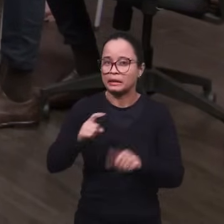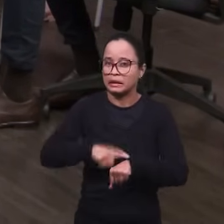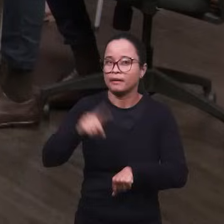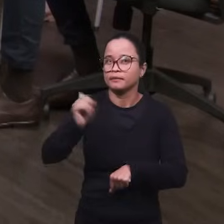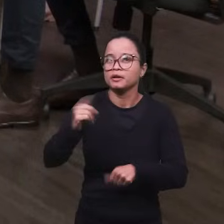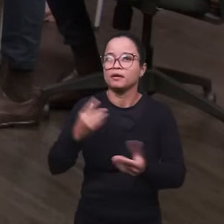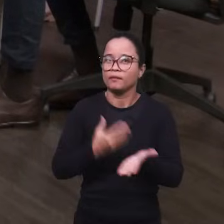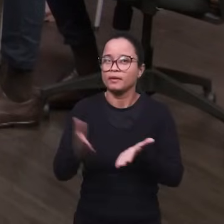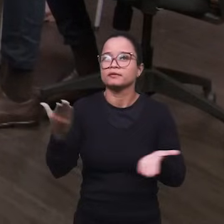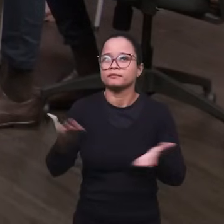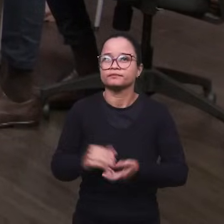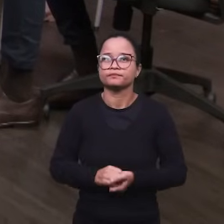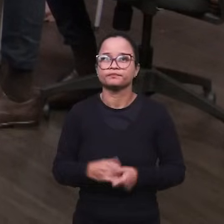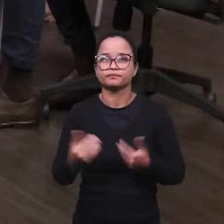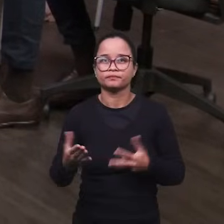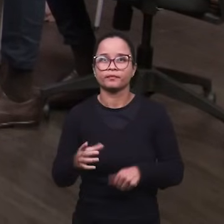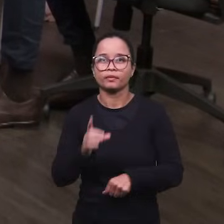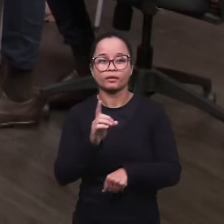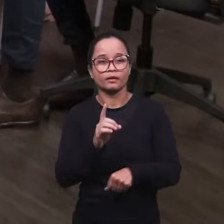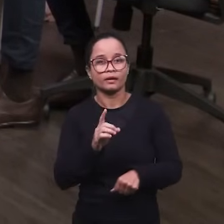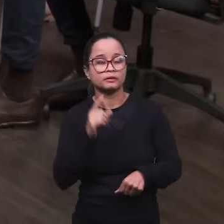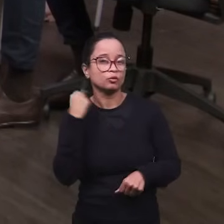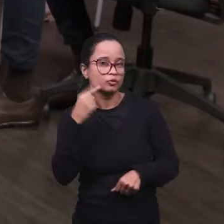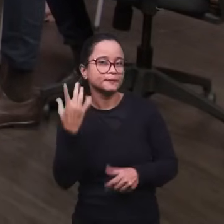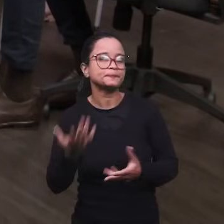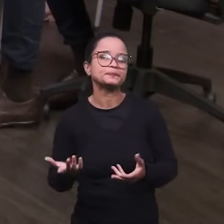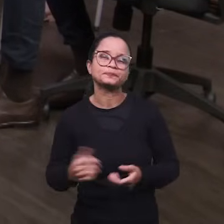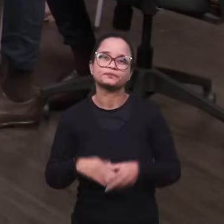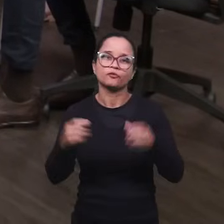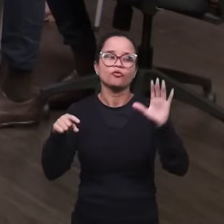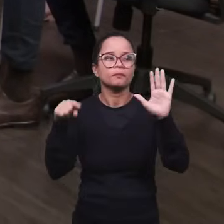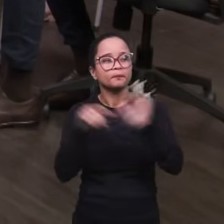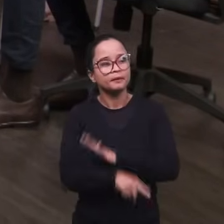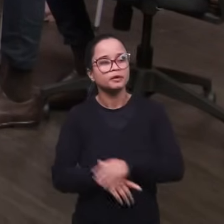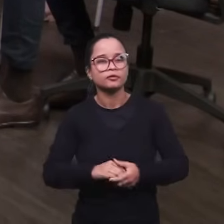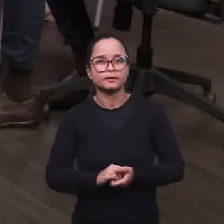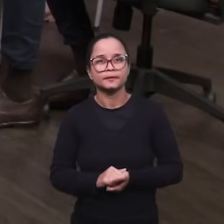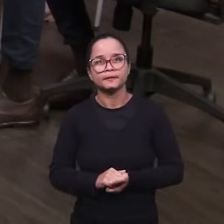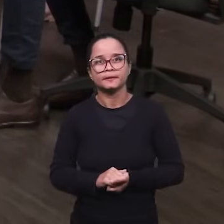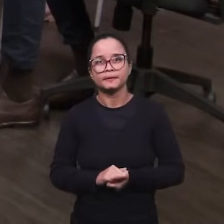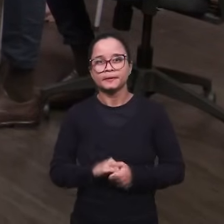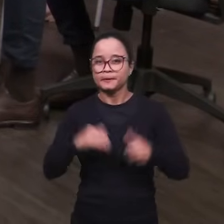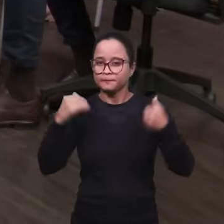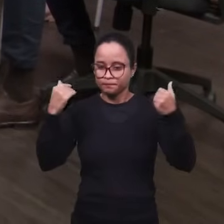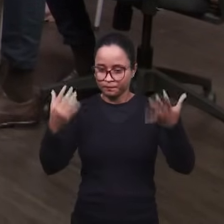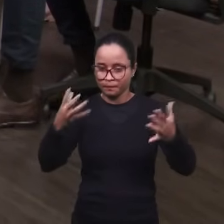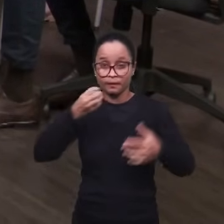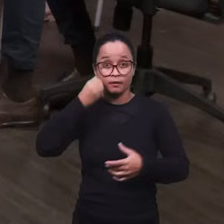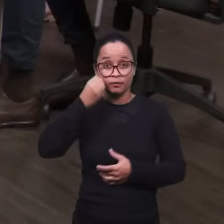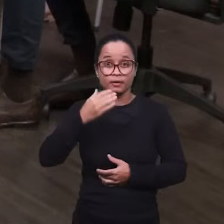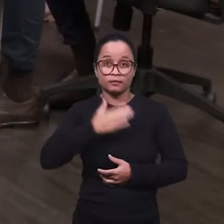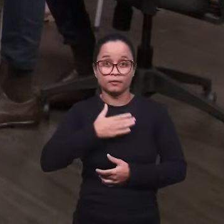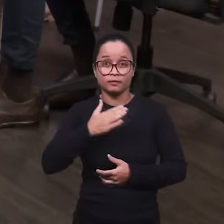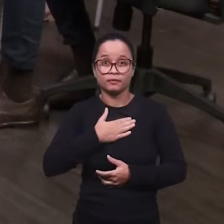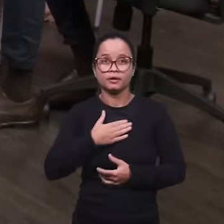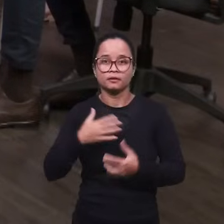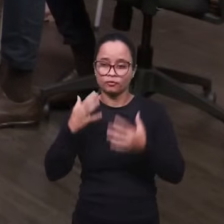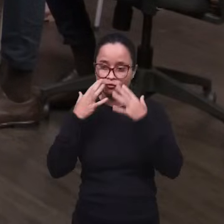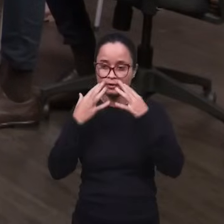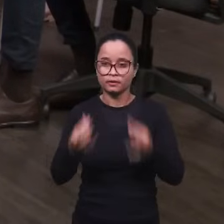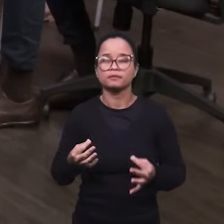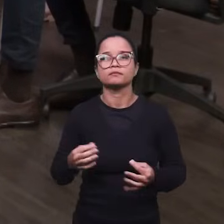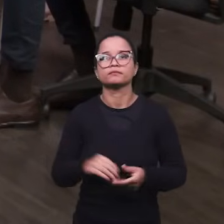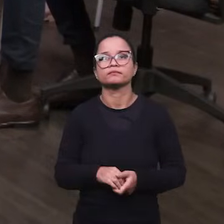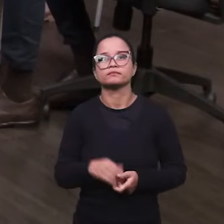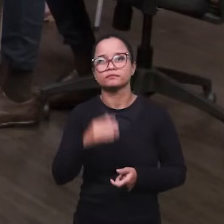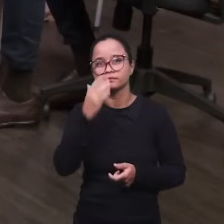tempo. Bruno. Doutora, deixa eu perguntar uma coisa aqui, que também foi uma experiência minha e que eu fui